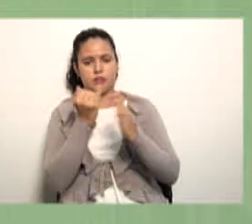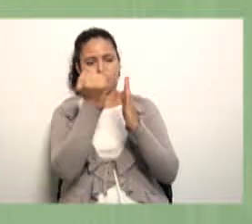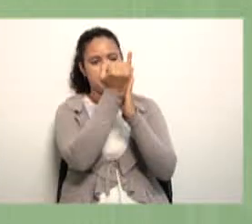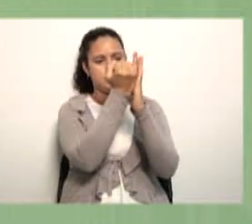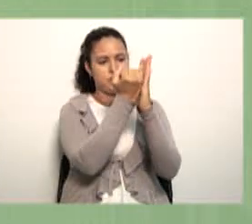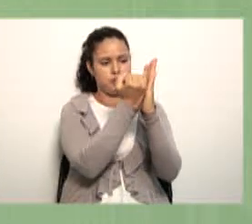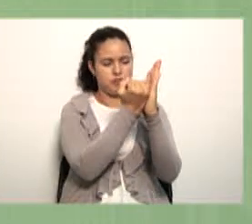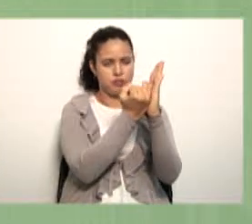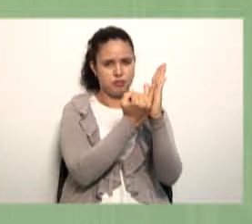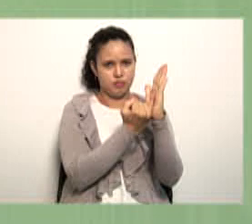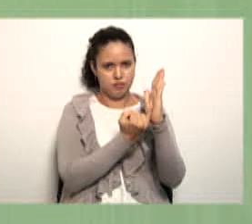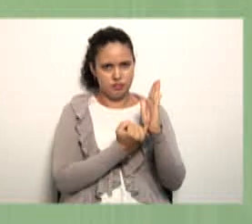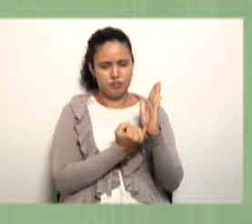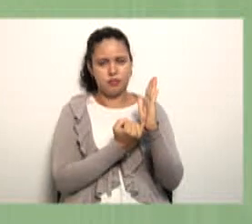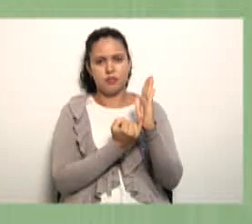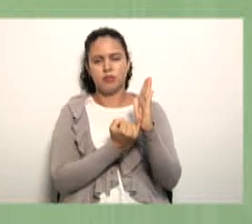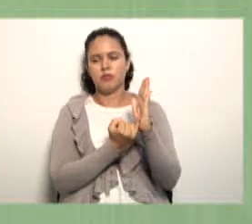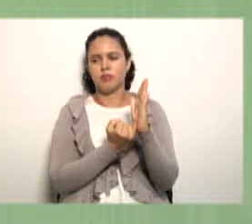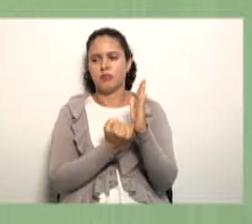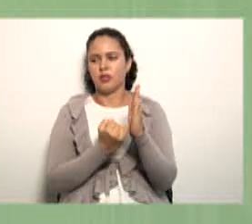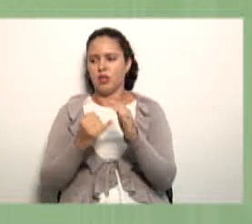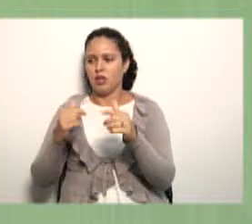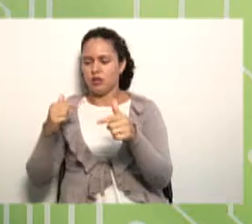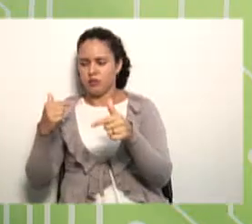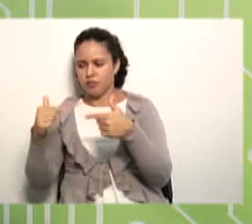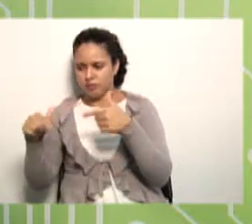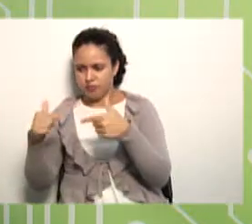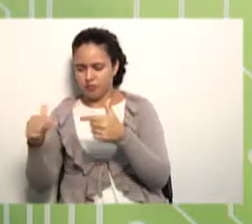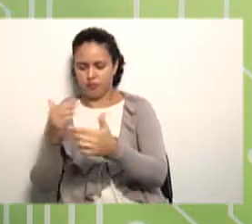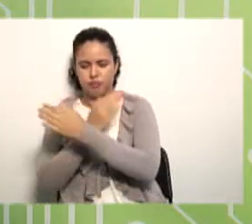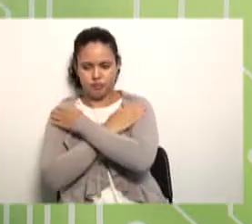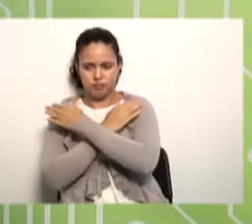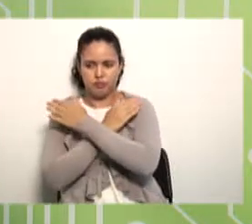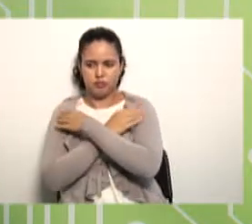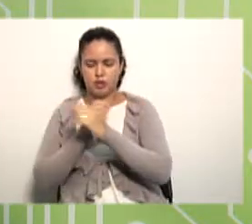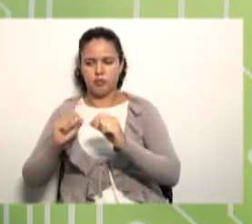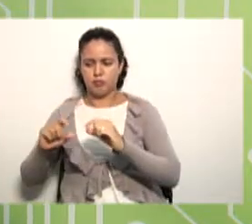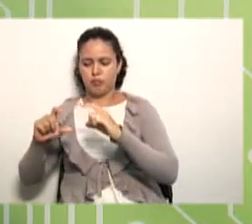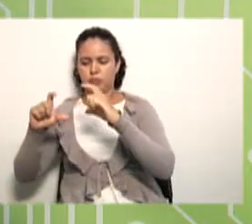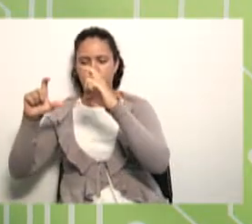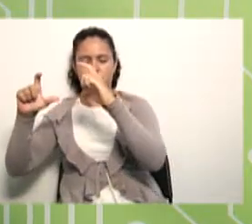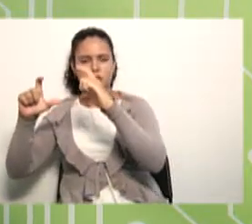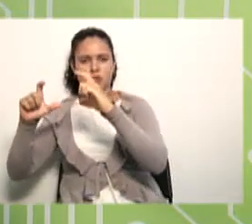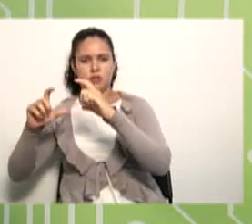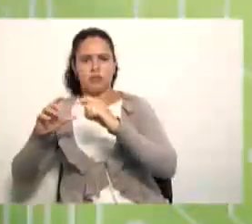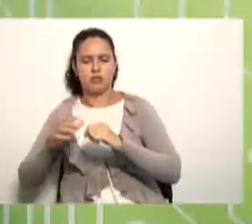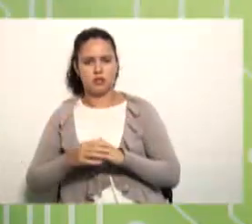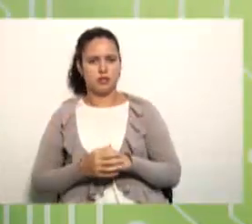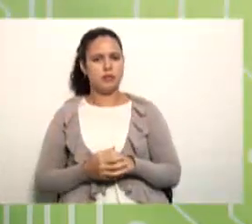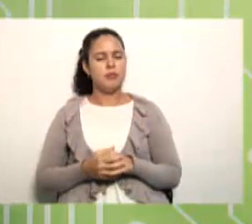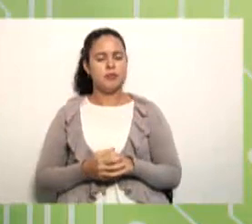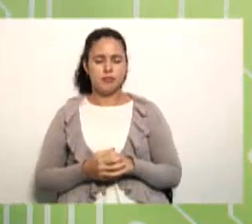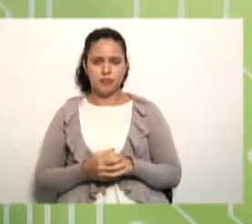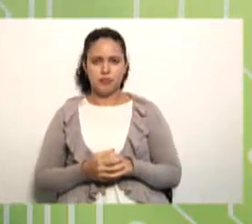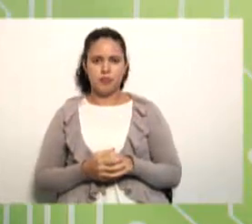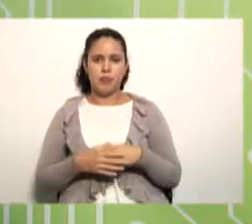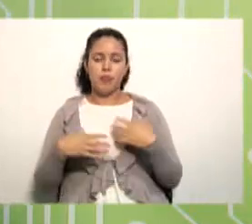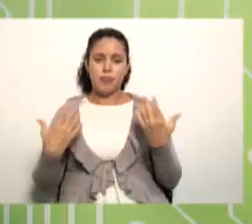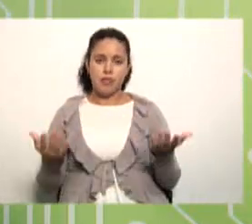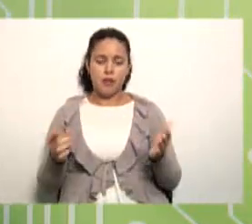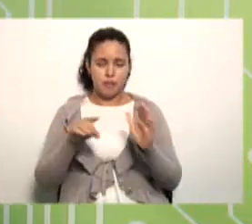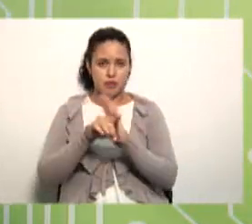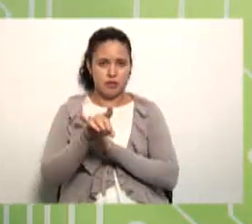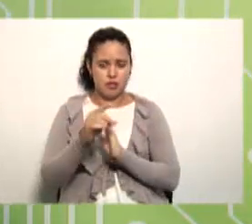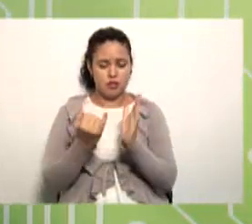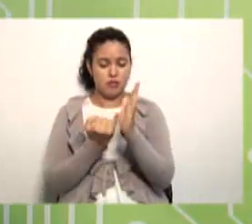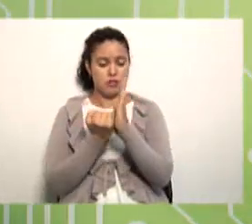a gente explorar isso um pouquinho, eu queria perguntar para vocês, o que é bom? Inflação é bom? Eu posso dizer para vocês, inflação não é uma